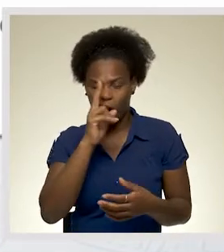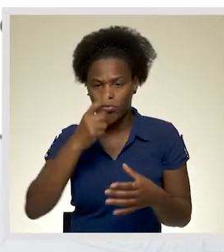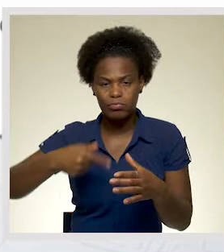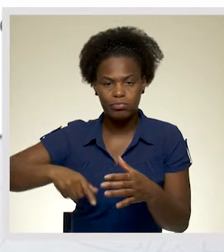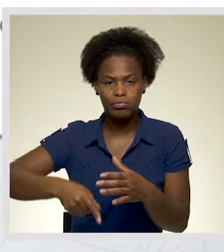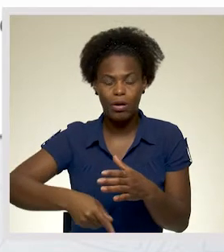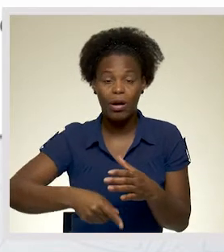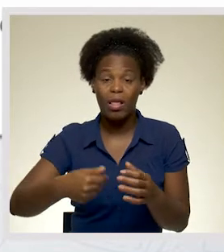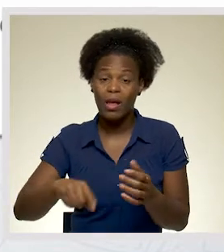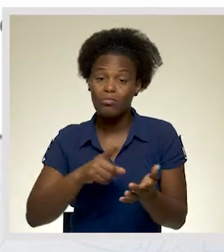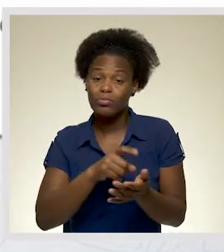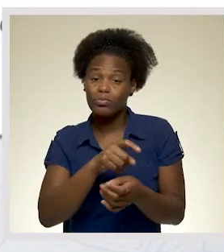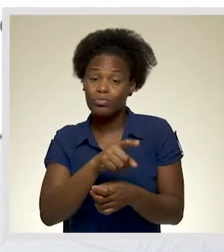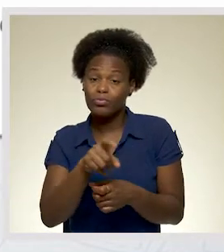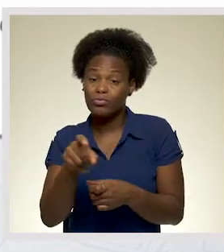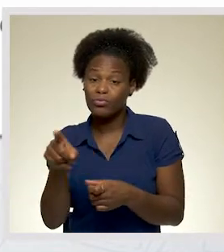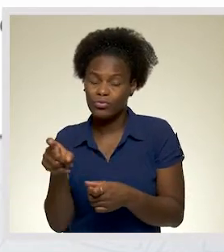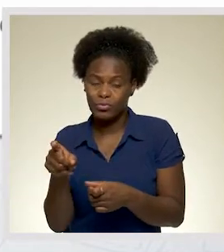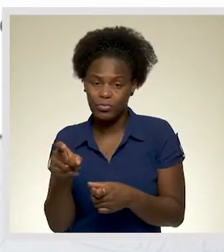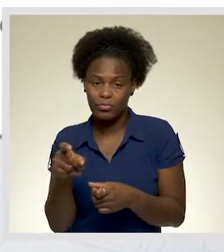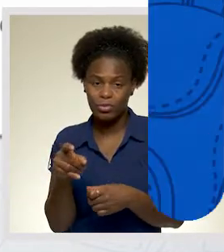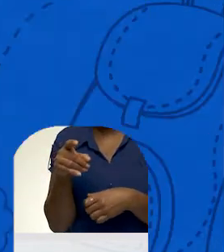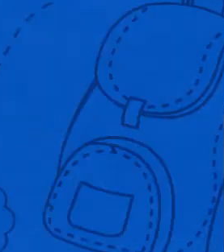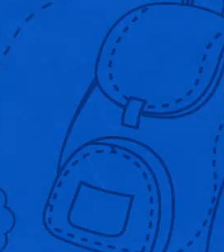os micro-organismos patogénicos.